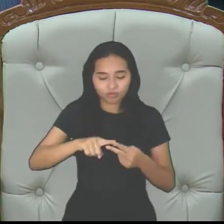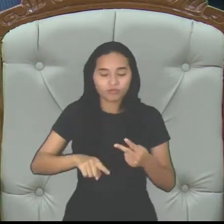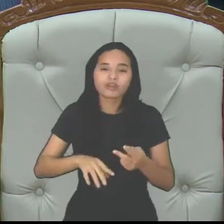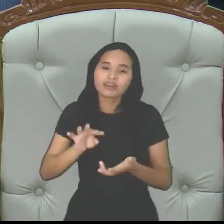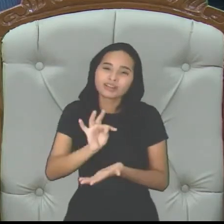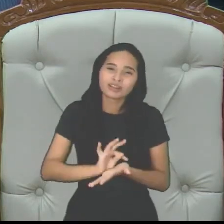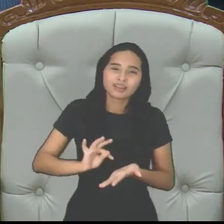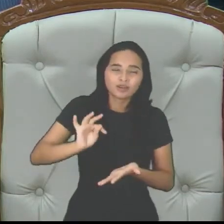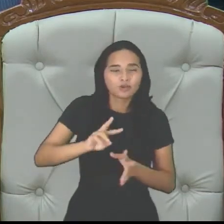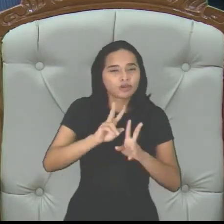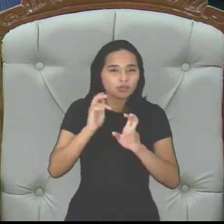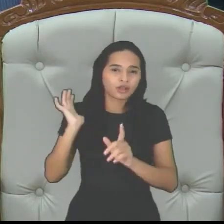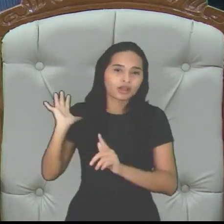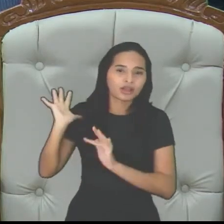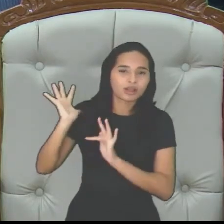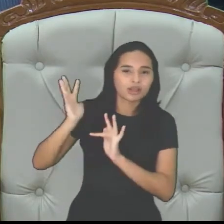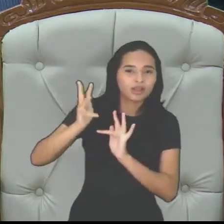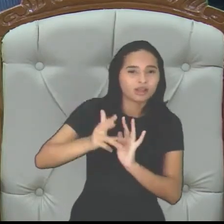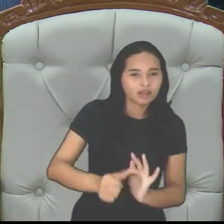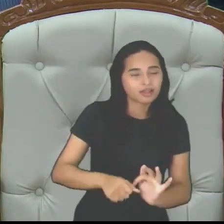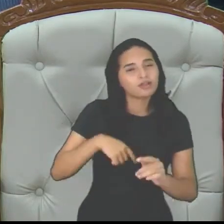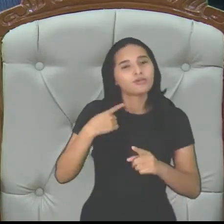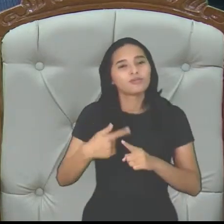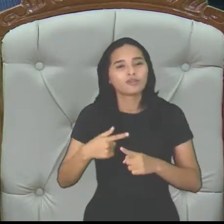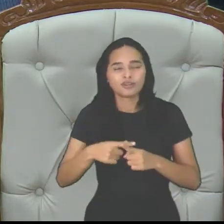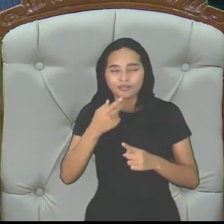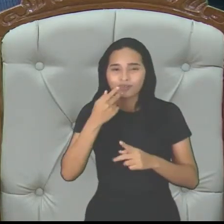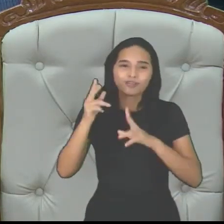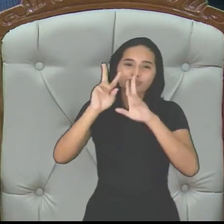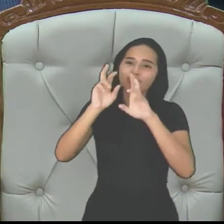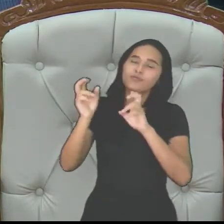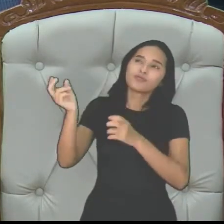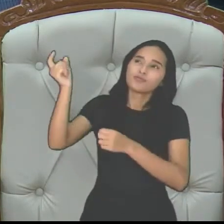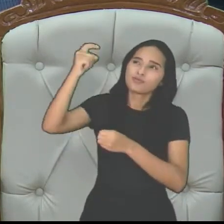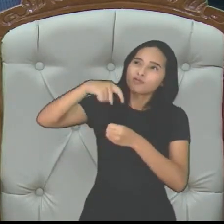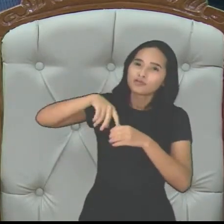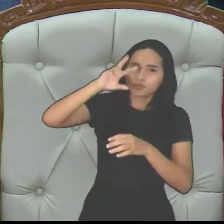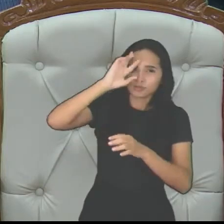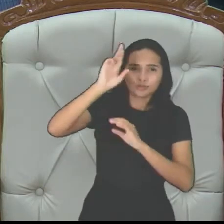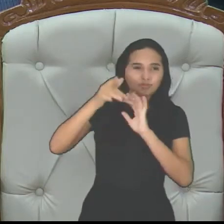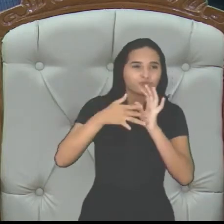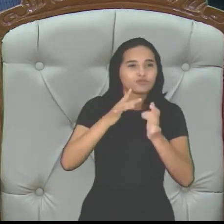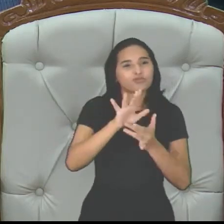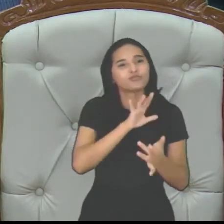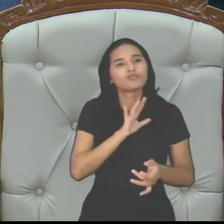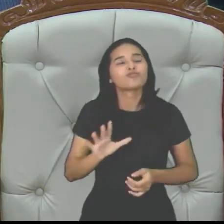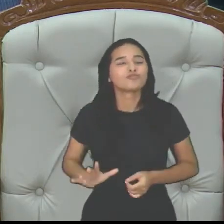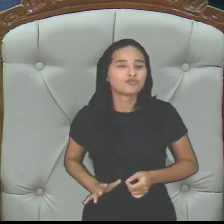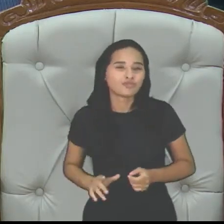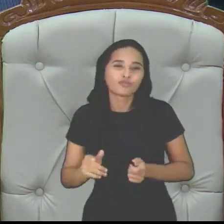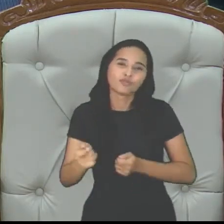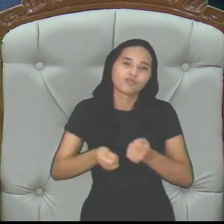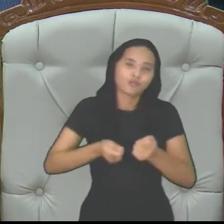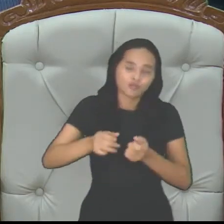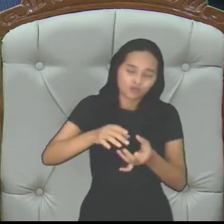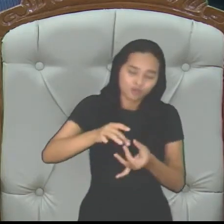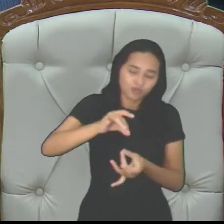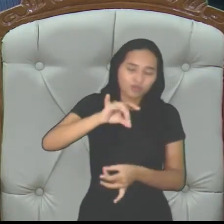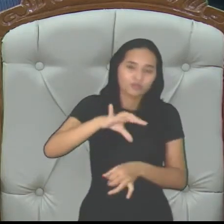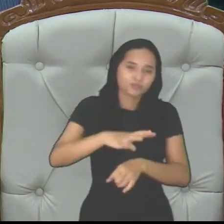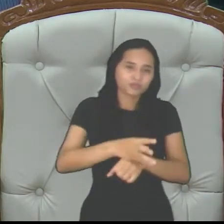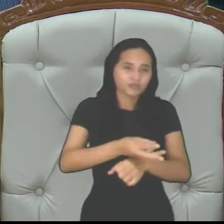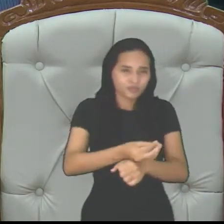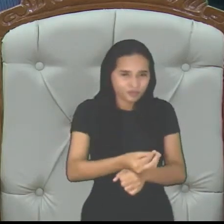escatológica, porque ele vai falar da volta iminente do Senhor Jesus Cristo, do controle espiritual da igreja,